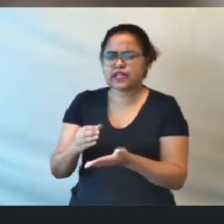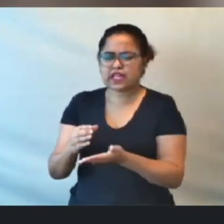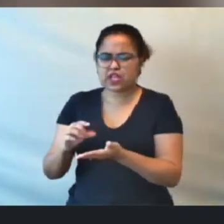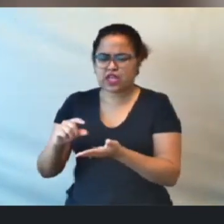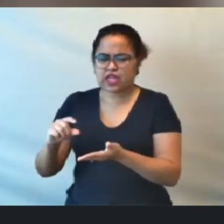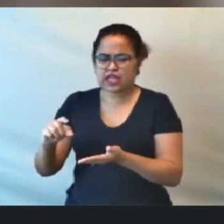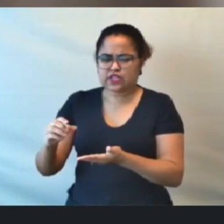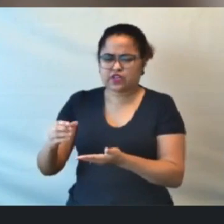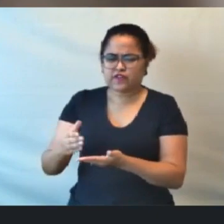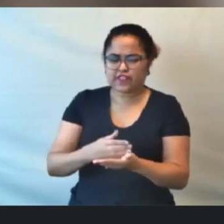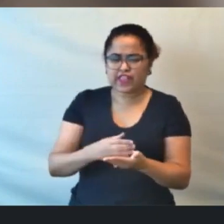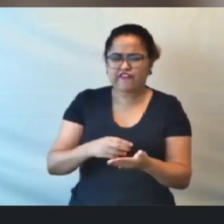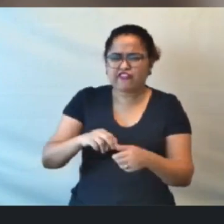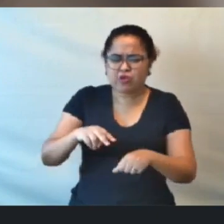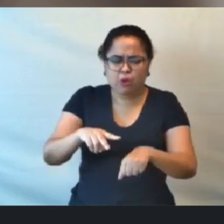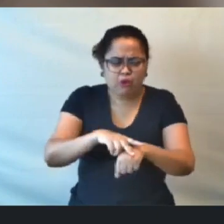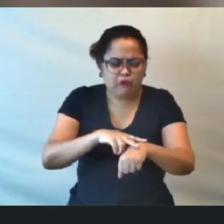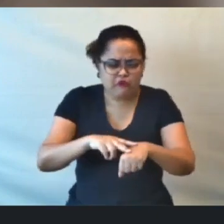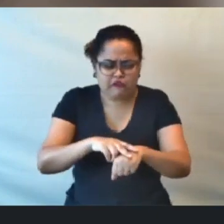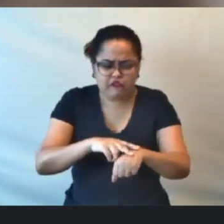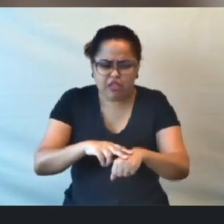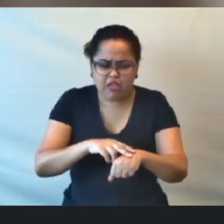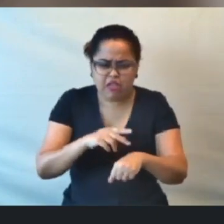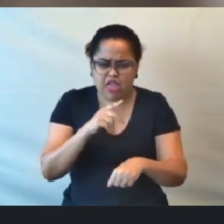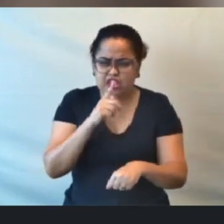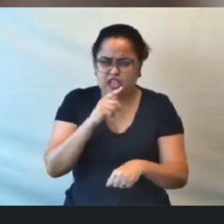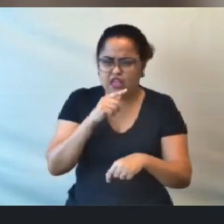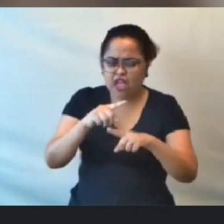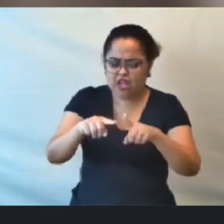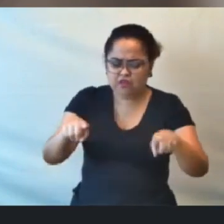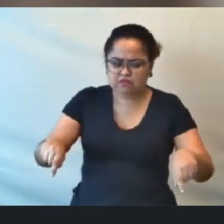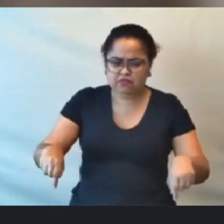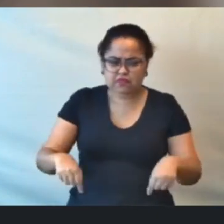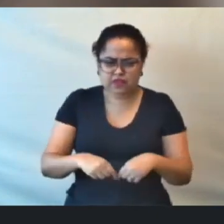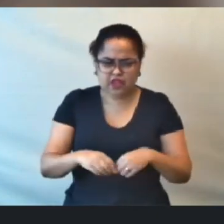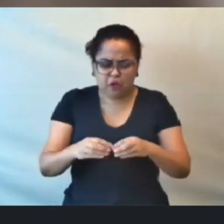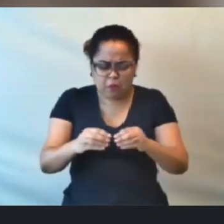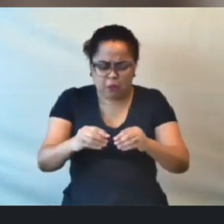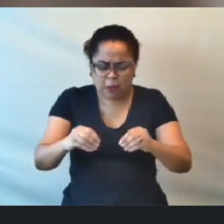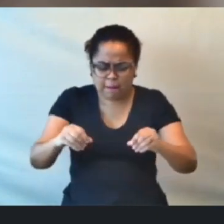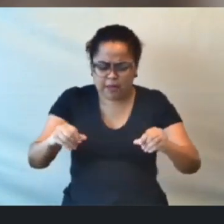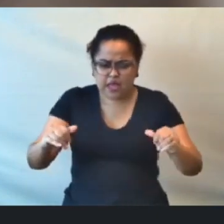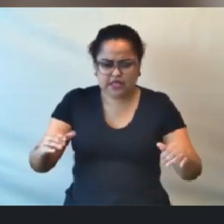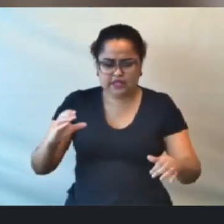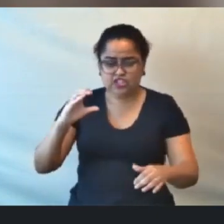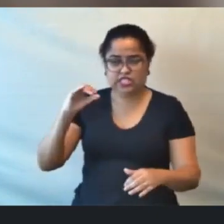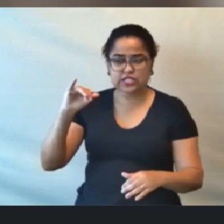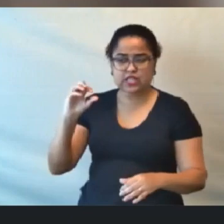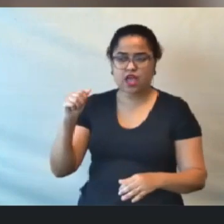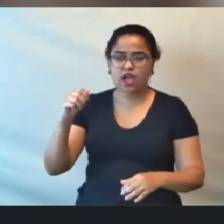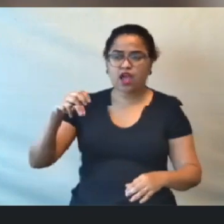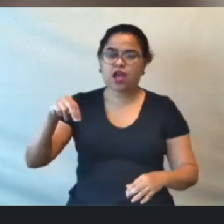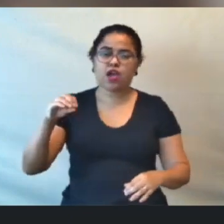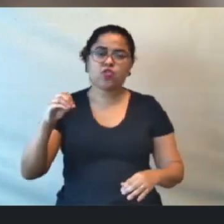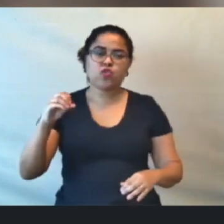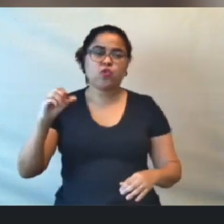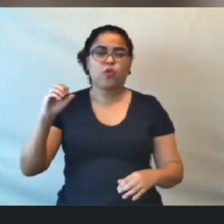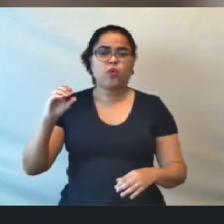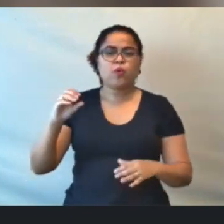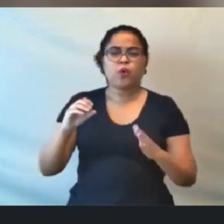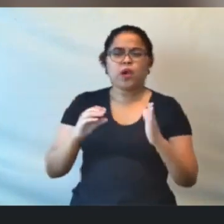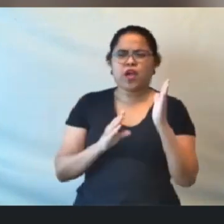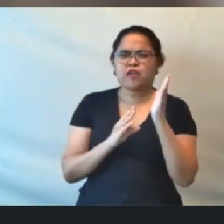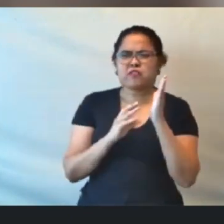massa, né, dessas algas, dessas cianobactérias, bem grossa na superfície d'água. Porque o que acontece?